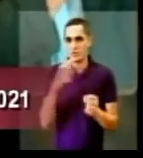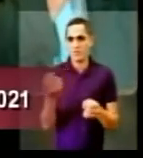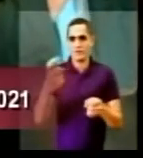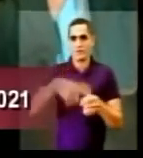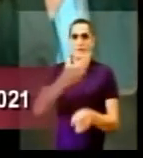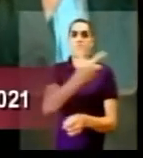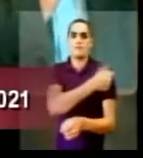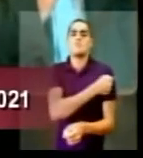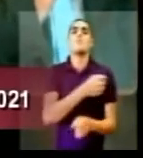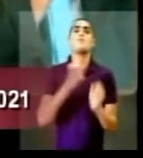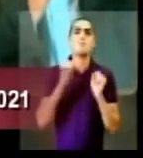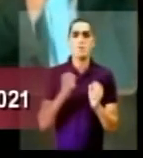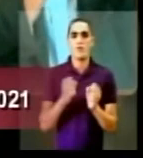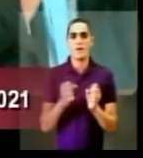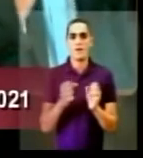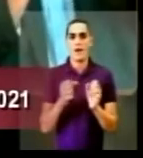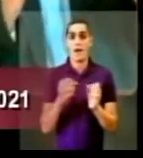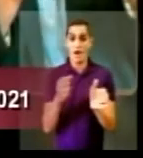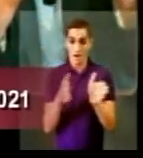ela totalmente encerrada.